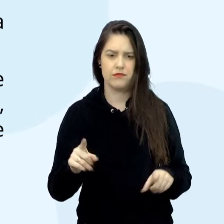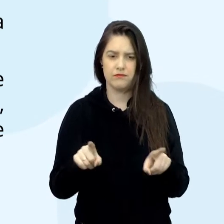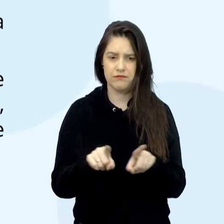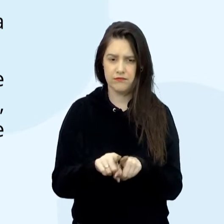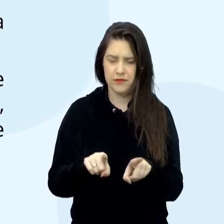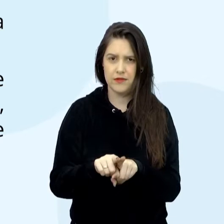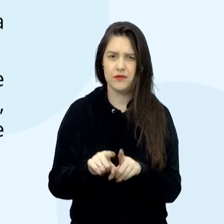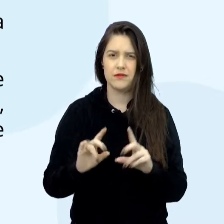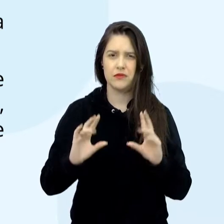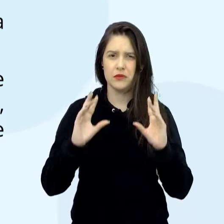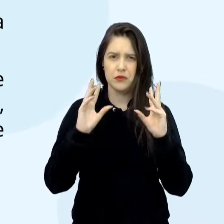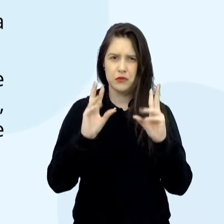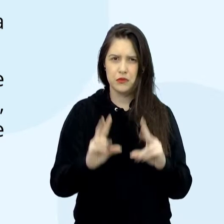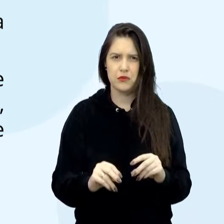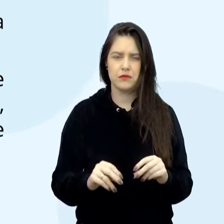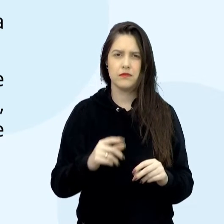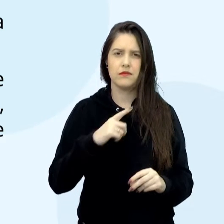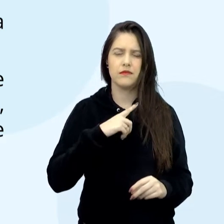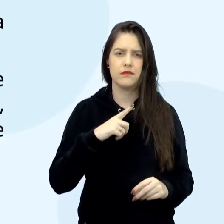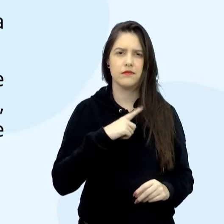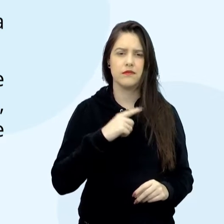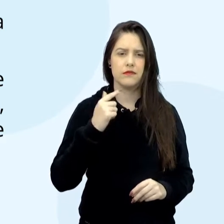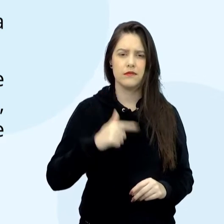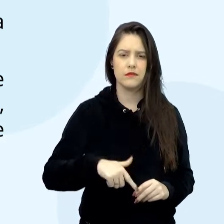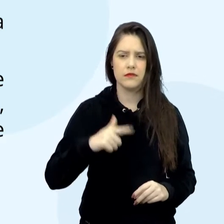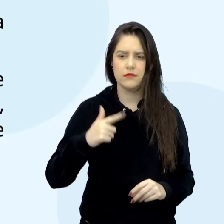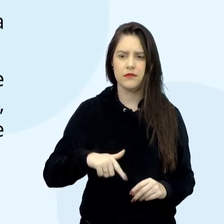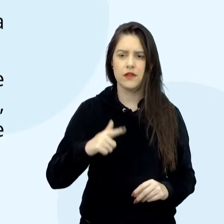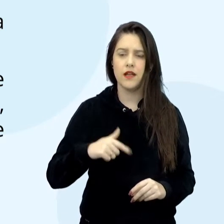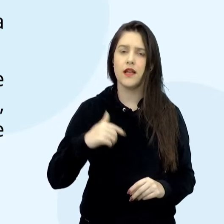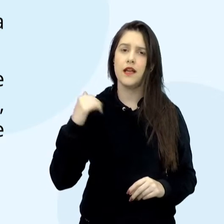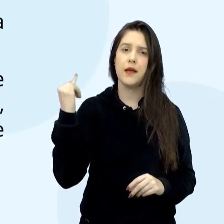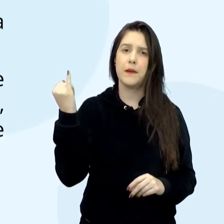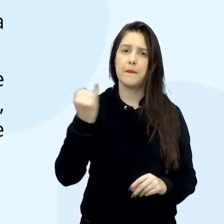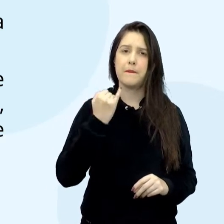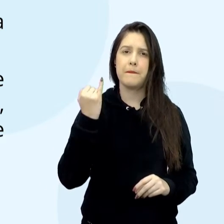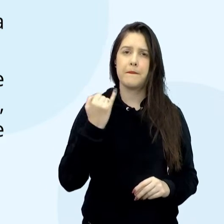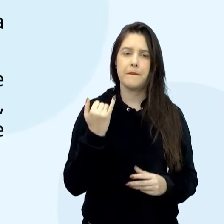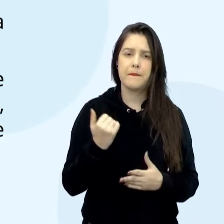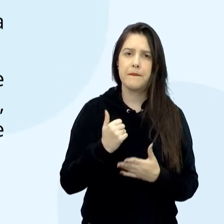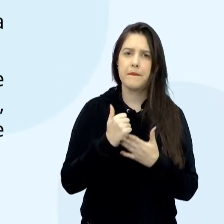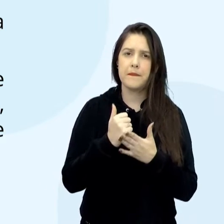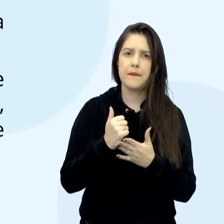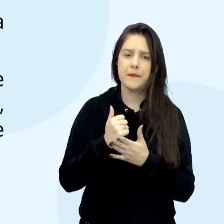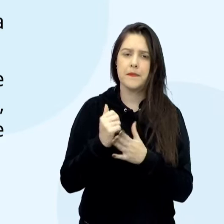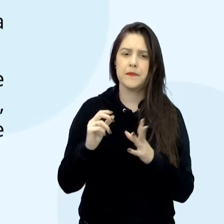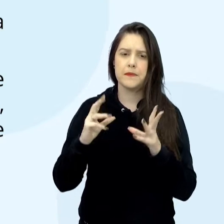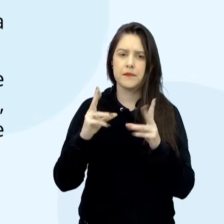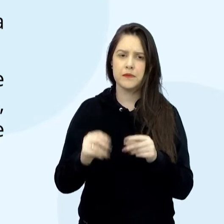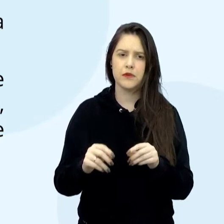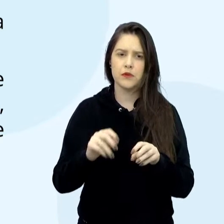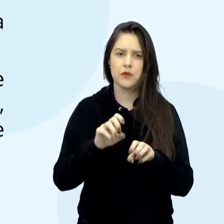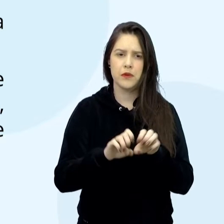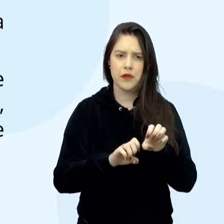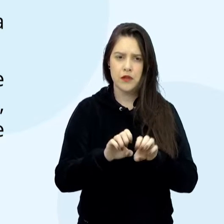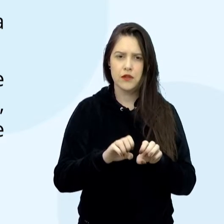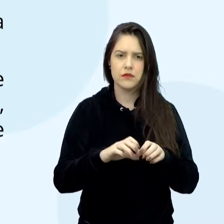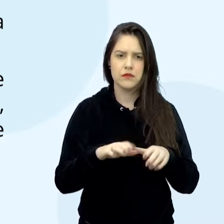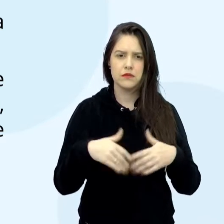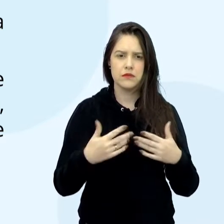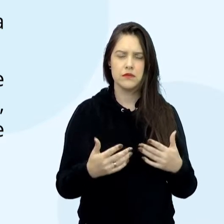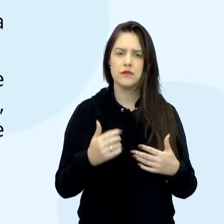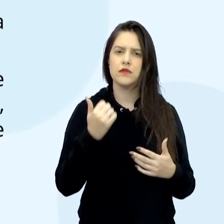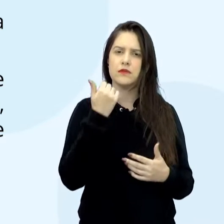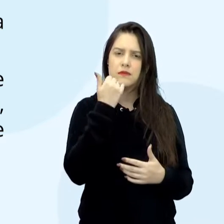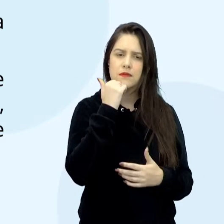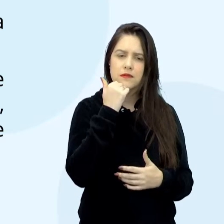tenho certeza que por meio desse texto jornalístico que eu farei a leitura, nós vamos conseguir abordar muitos